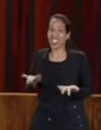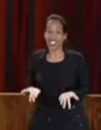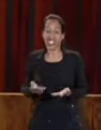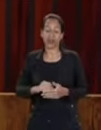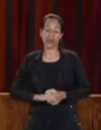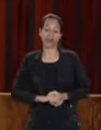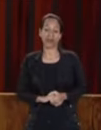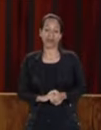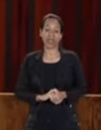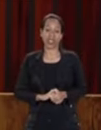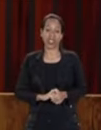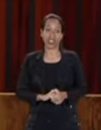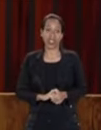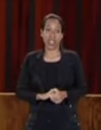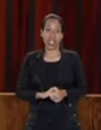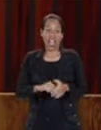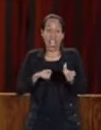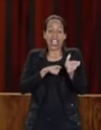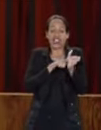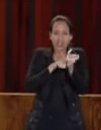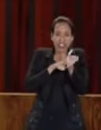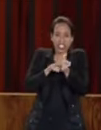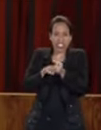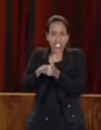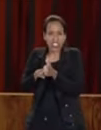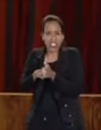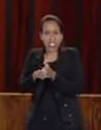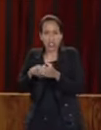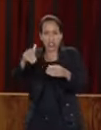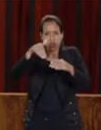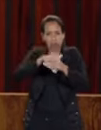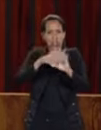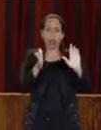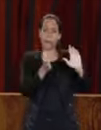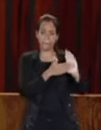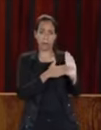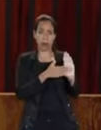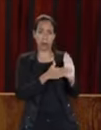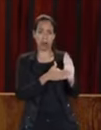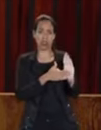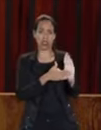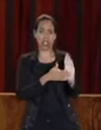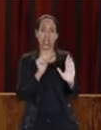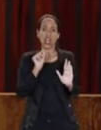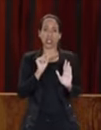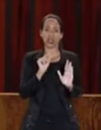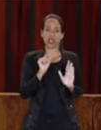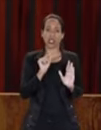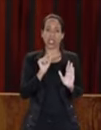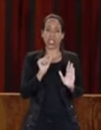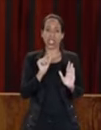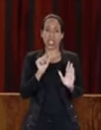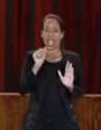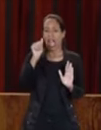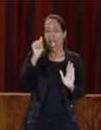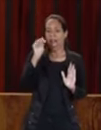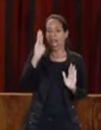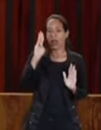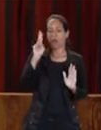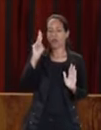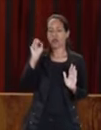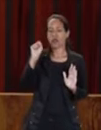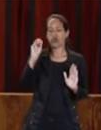O êxito da ação de investigação eleitoral proposta, no que imputa abuso de poder